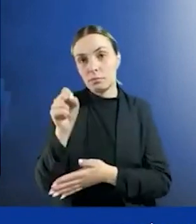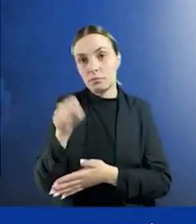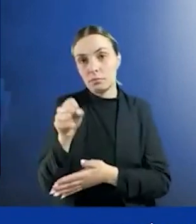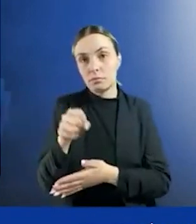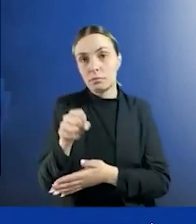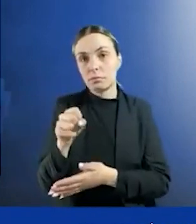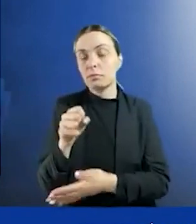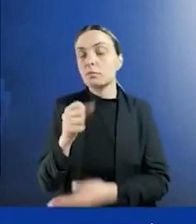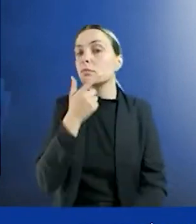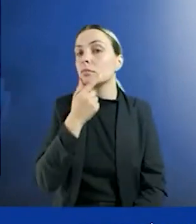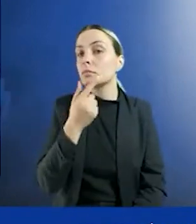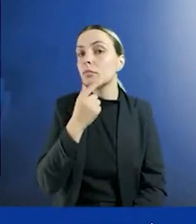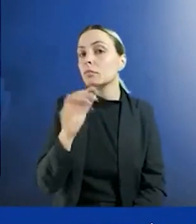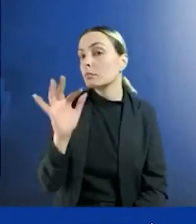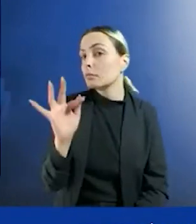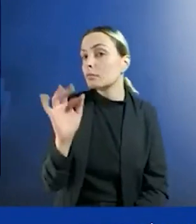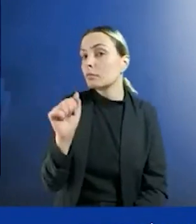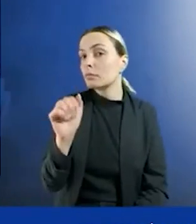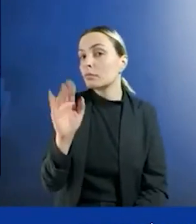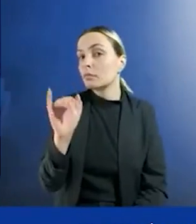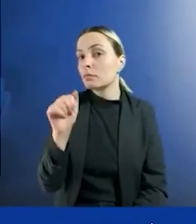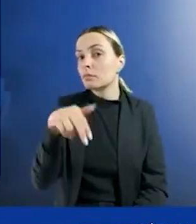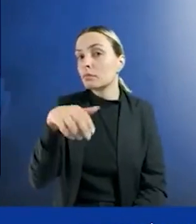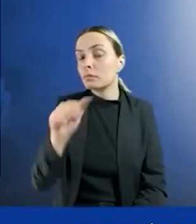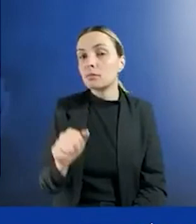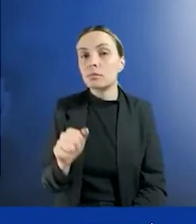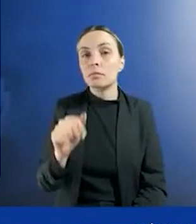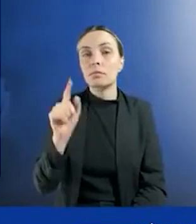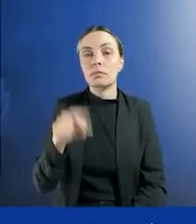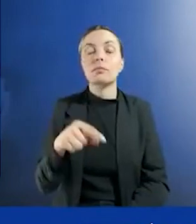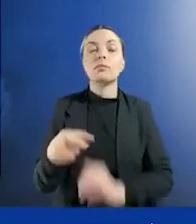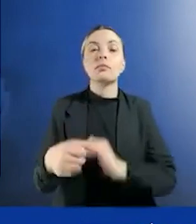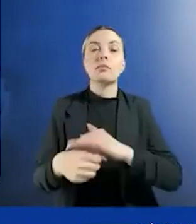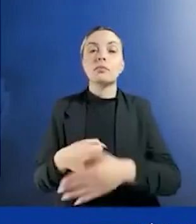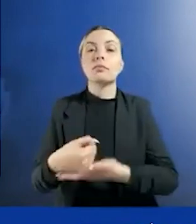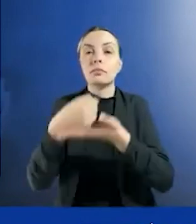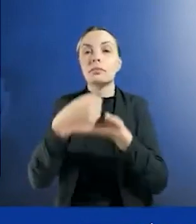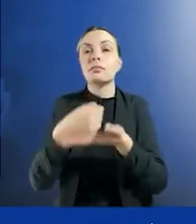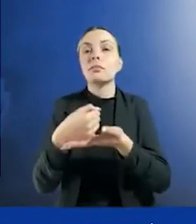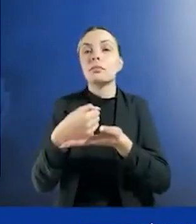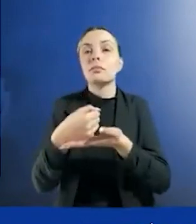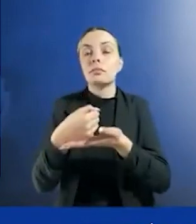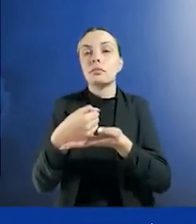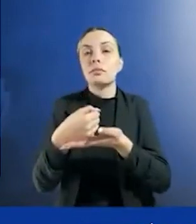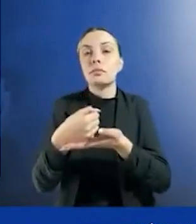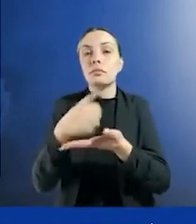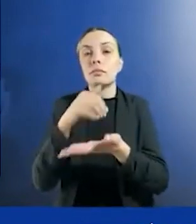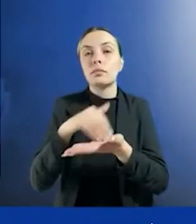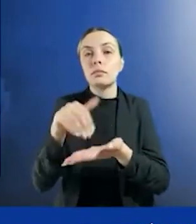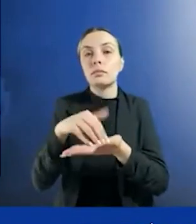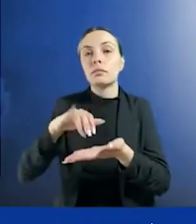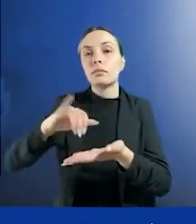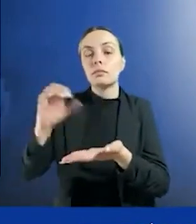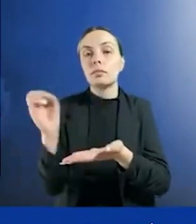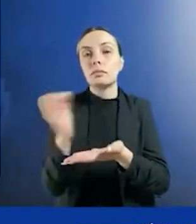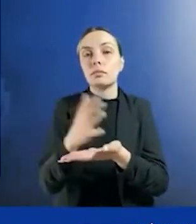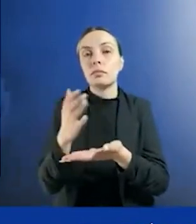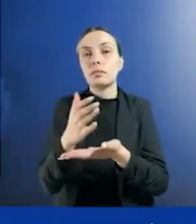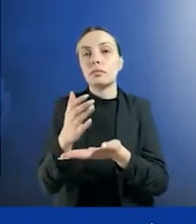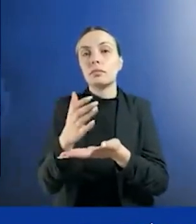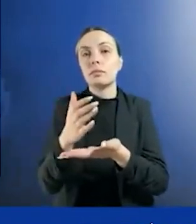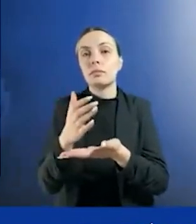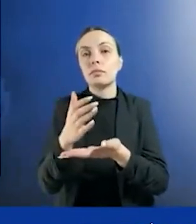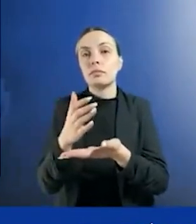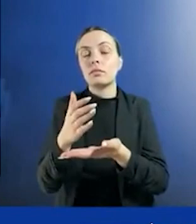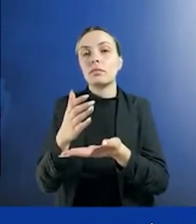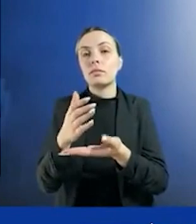Fabiana Vila Alves, que é diretora de sustentabilidade da Secretaria de Inovação e Desenvolvimento Sustentável do Ministério da Agricultura,